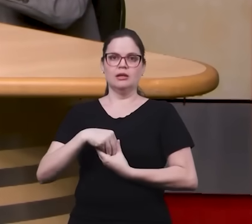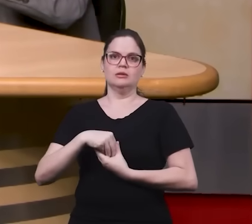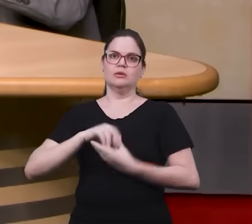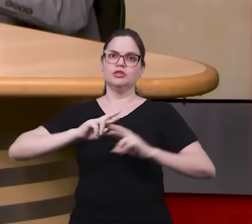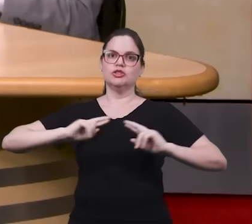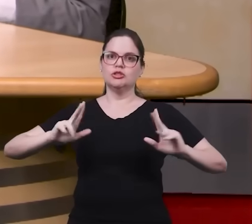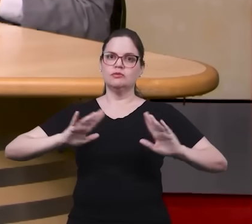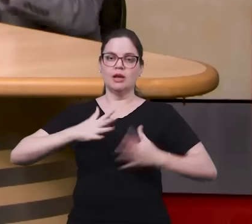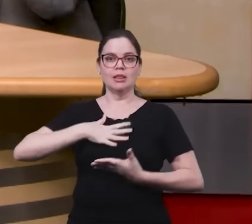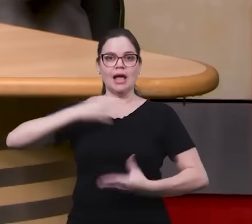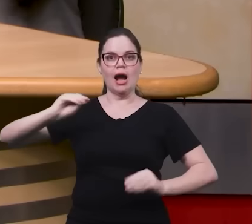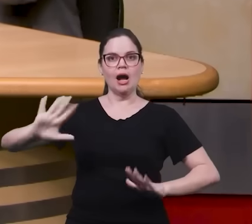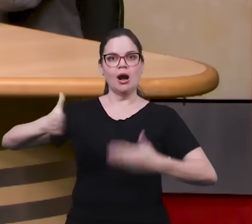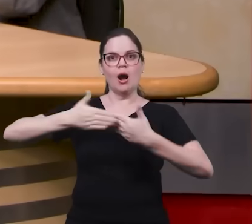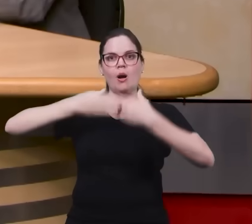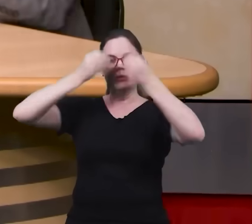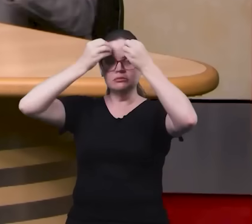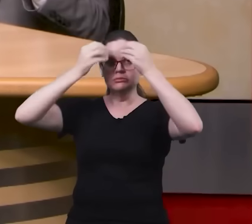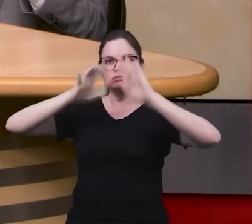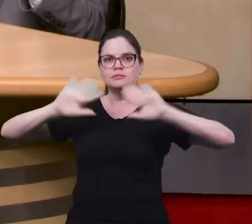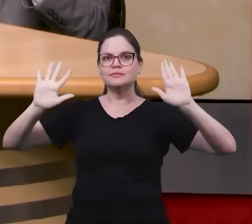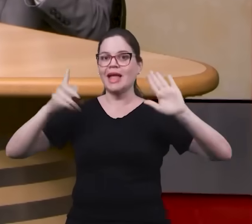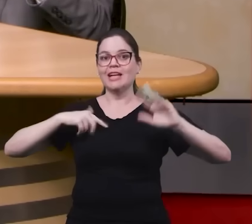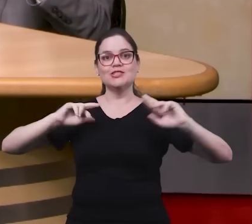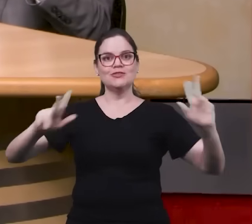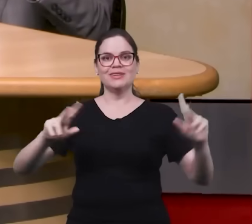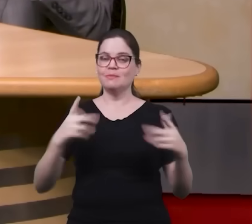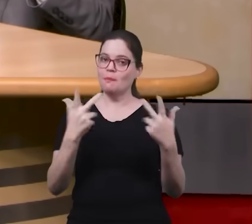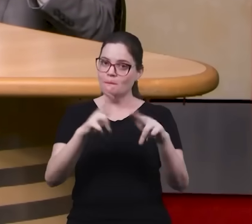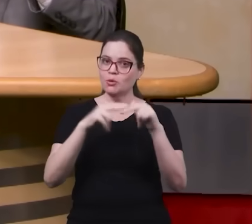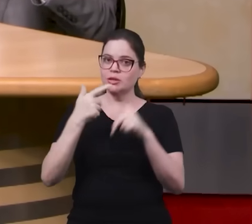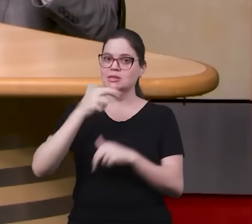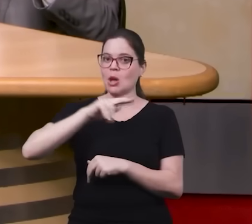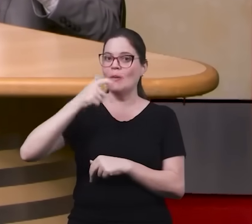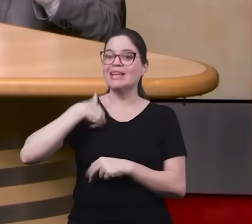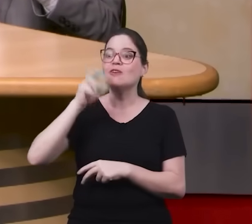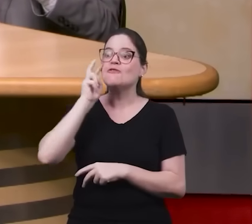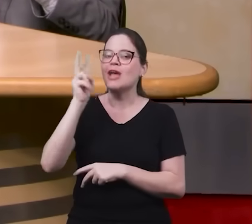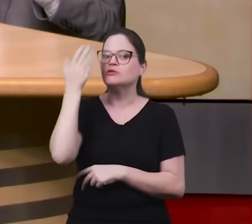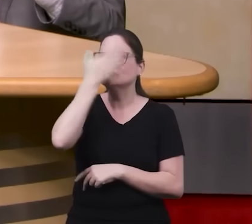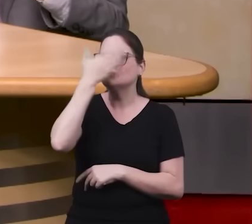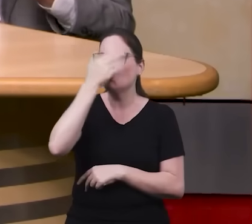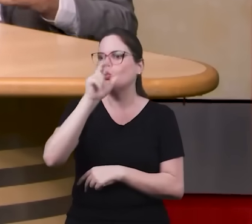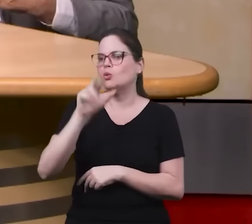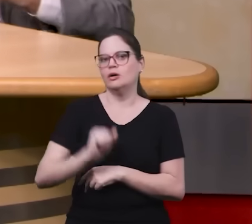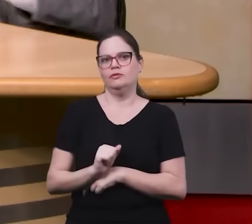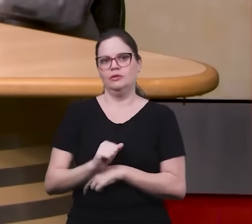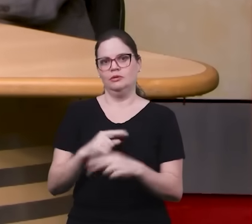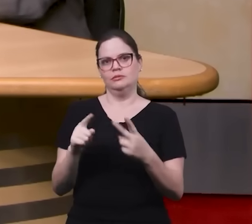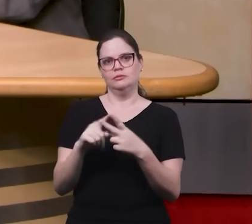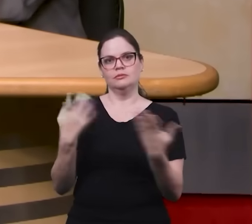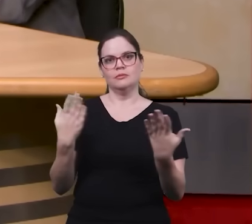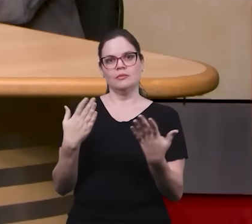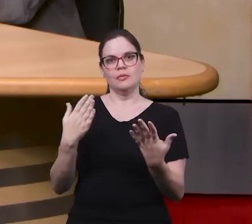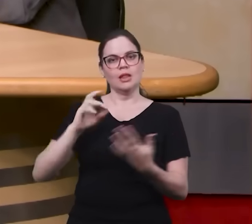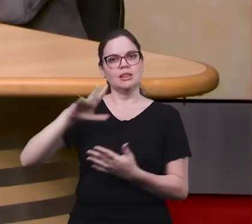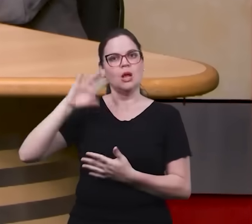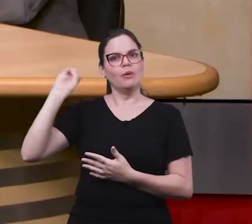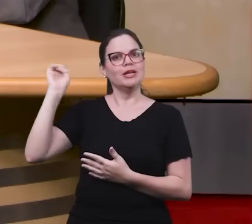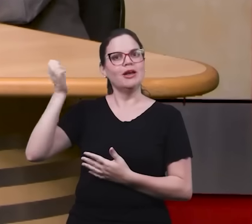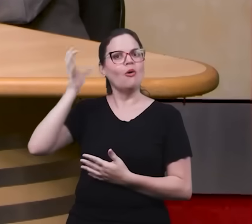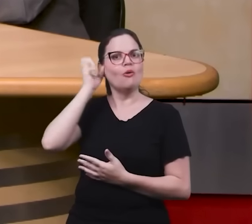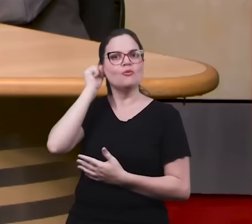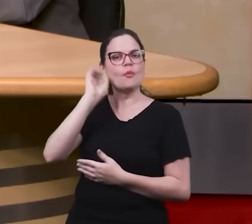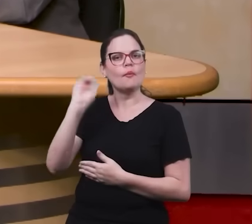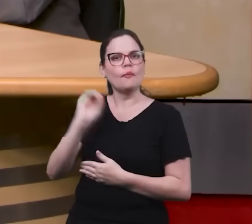uma coisa que não é aquilo que o olho viu, nem o ouvido, mas não é ouviu, mas é aquilo que o Espírito Santo colocou,